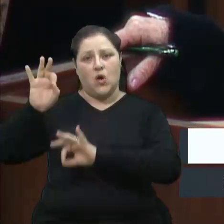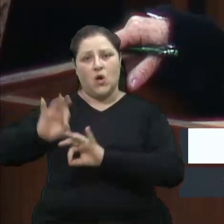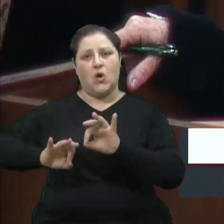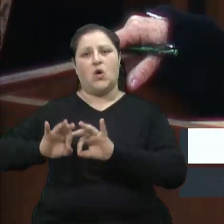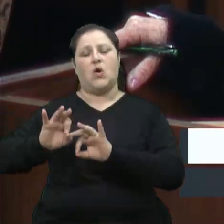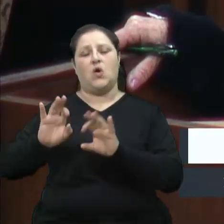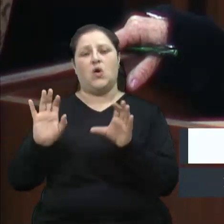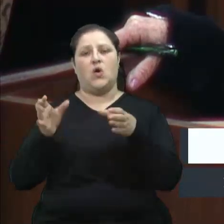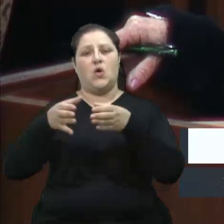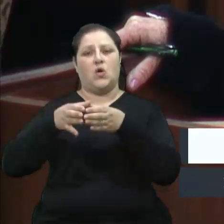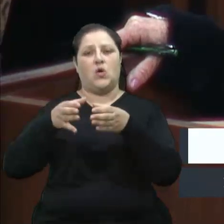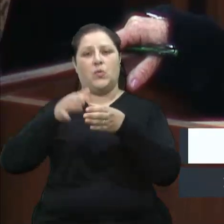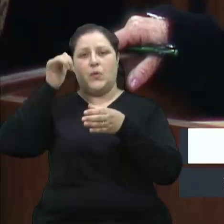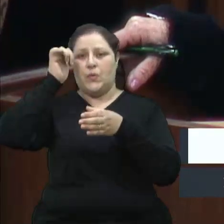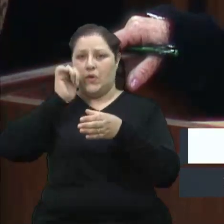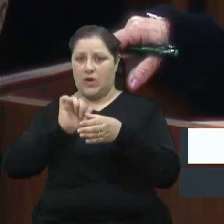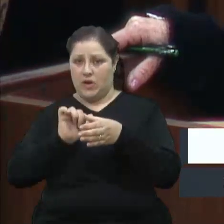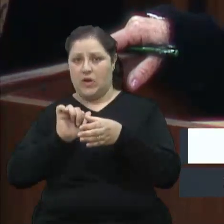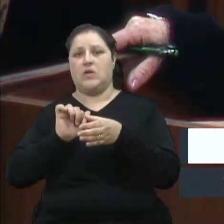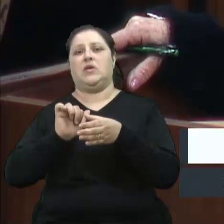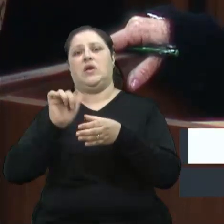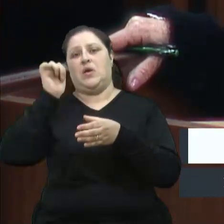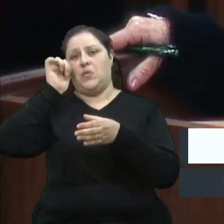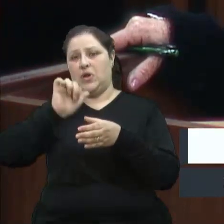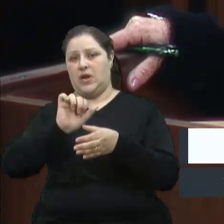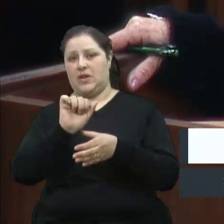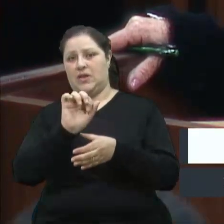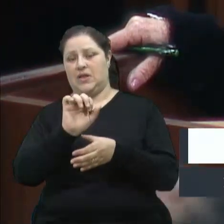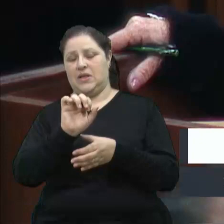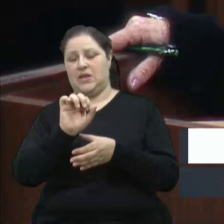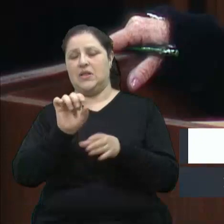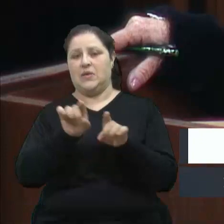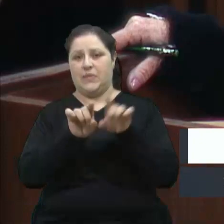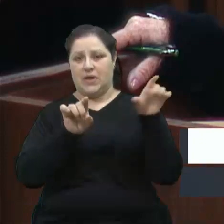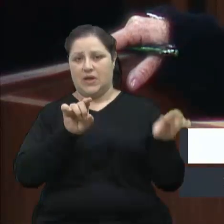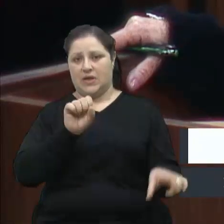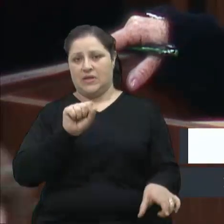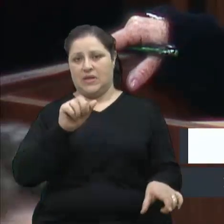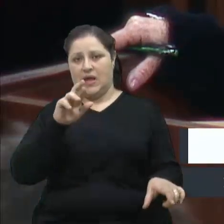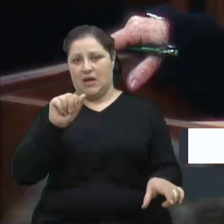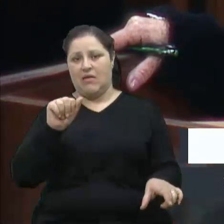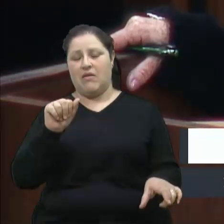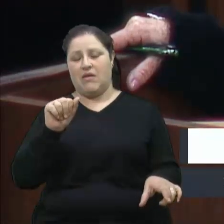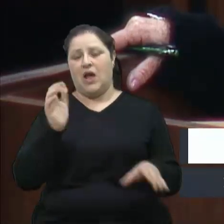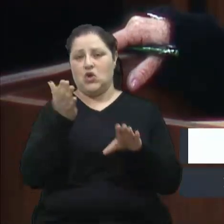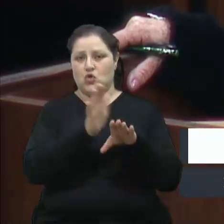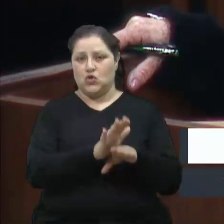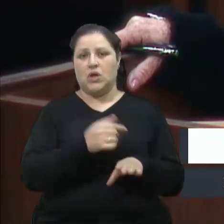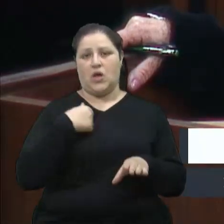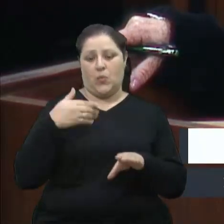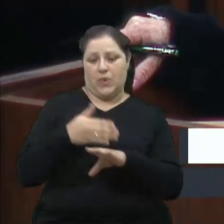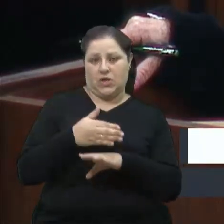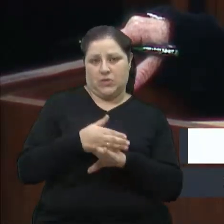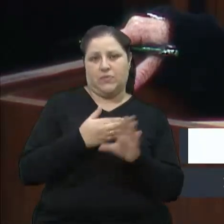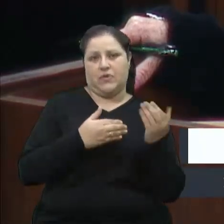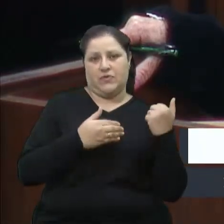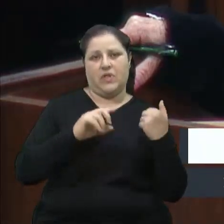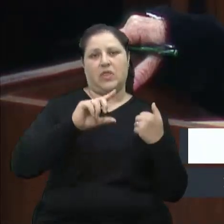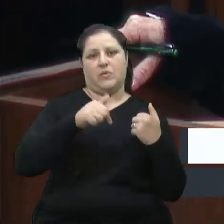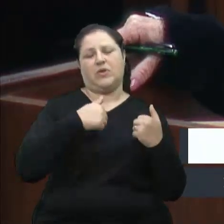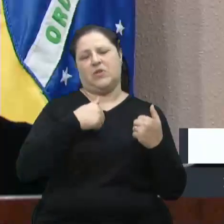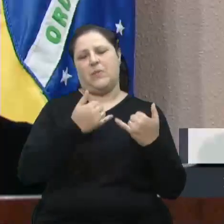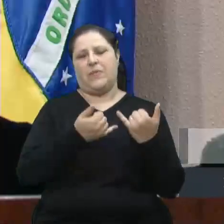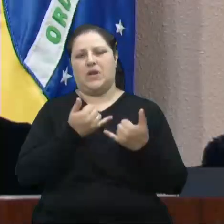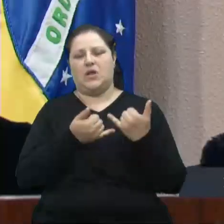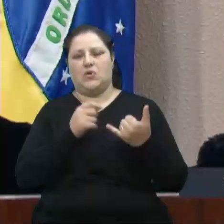pelo Departamento Feminino, a Sara deu uma força grande, e eu já estava envolvida, e depois disso eu brinco